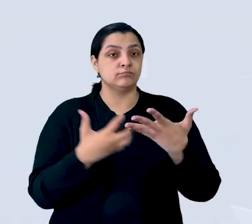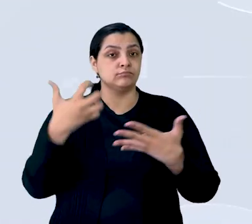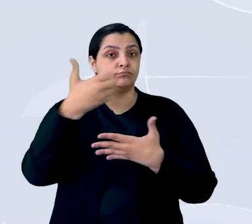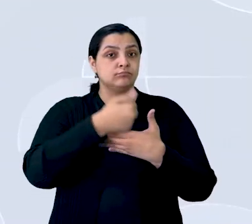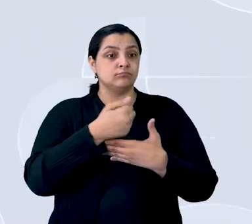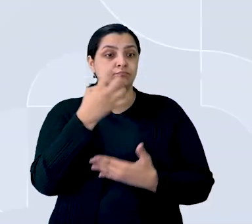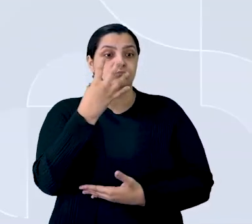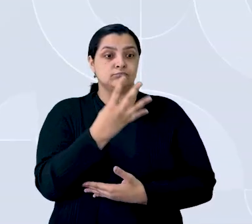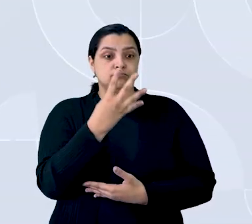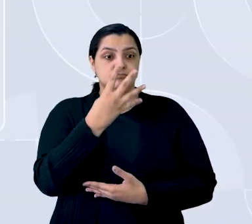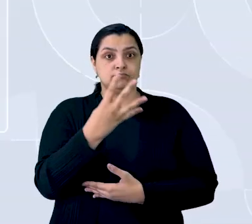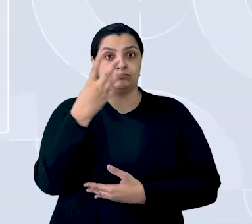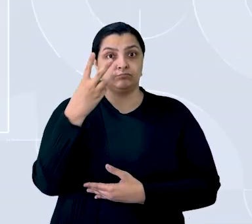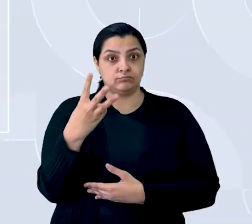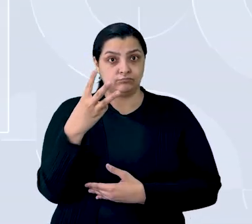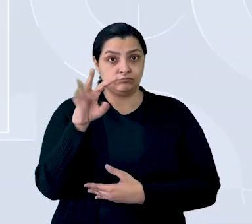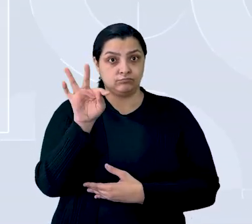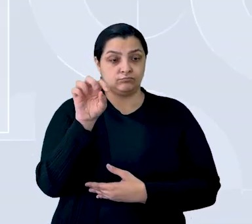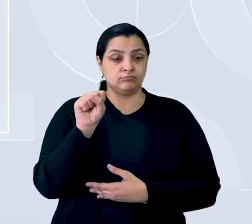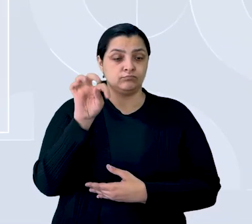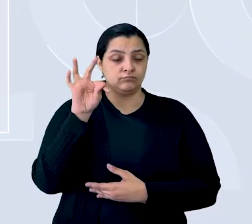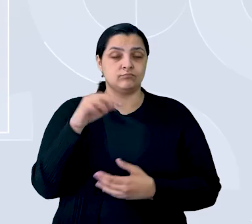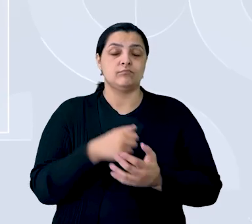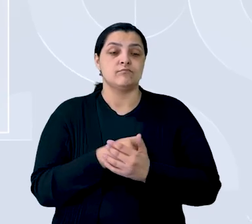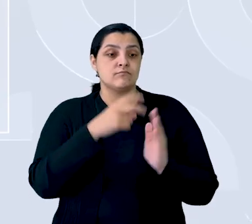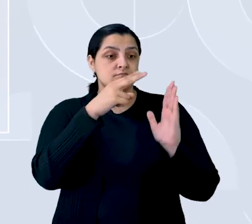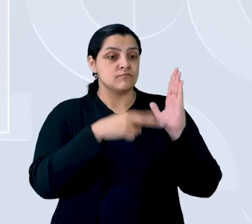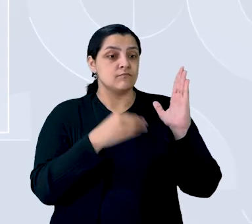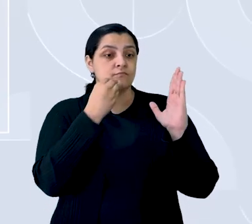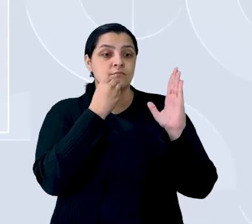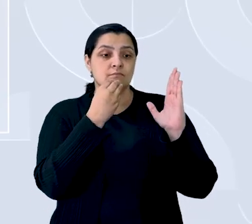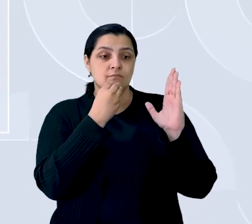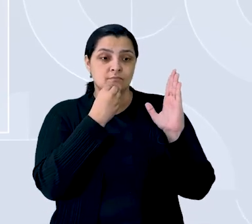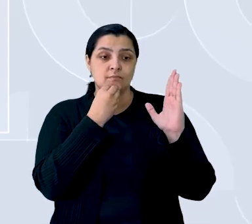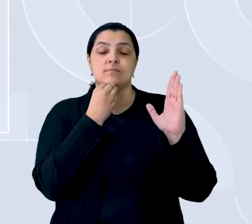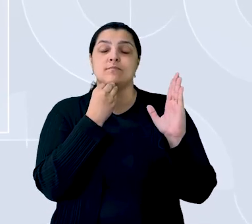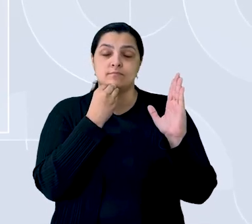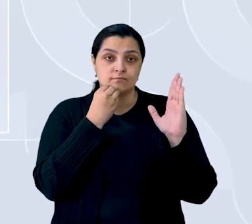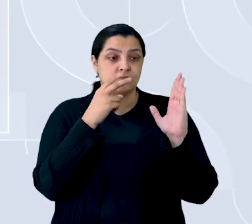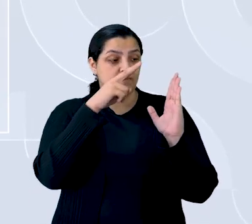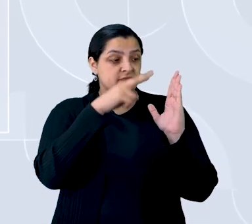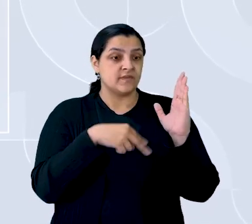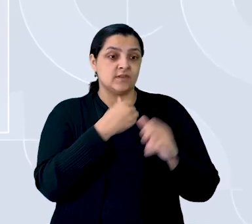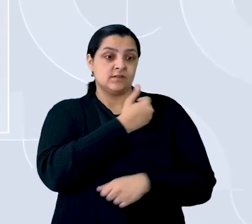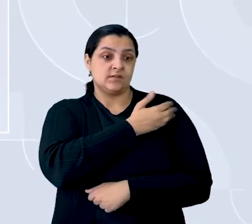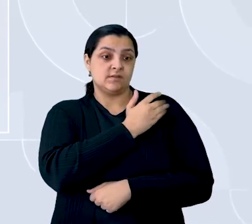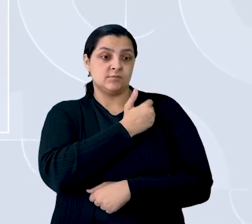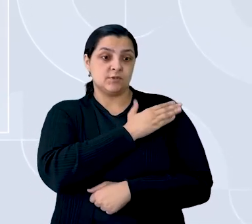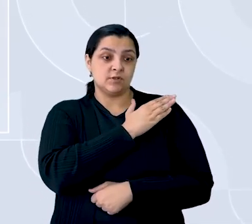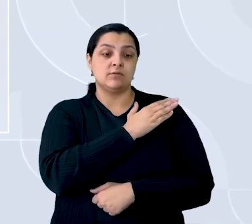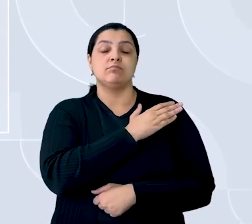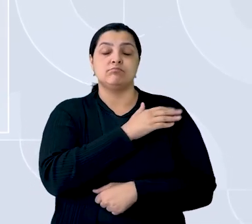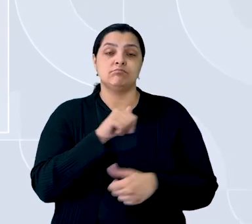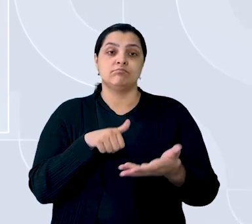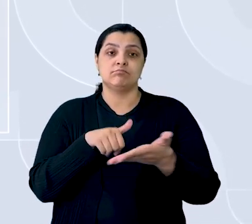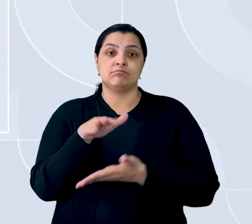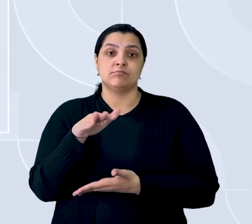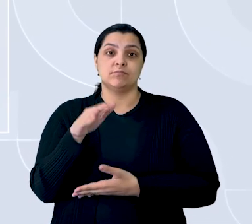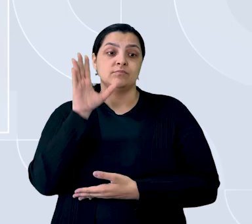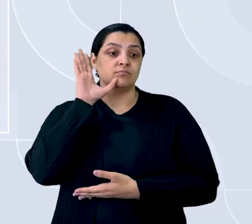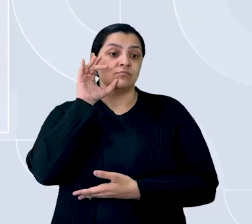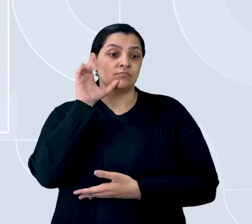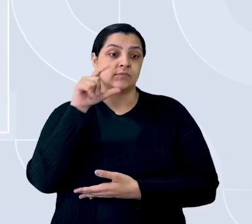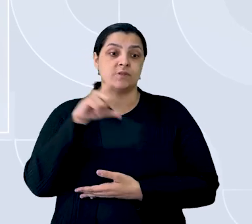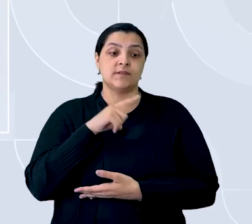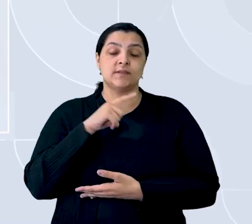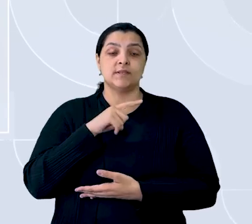que a súmula 443 do TST prevê a possibilidade de considerar discriminatória a